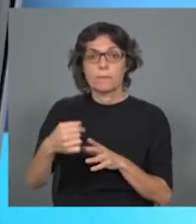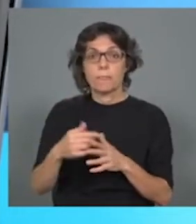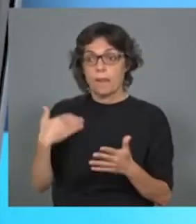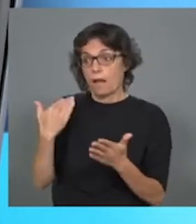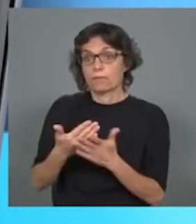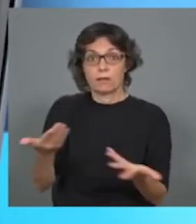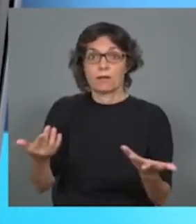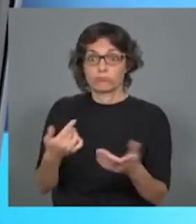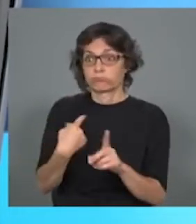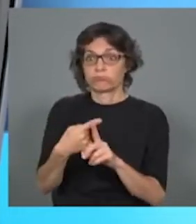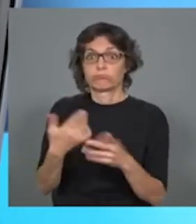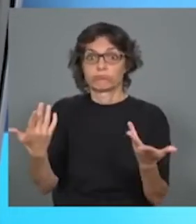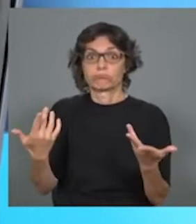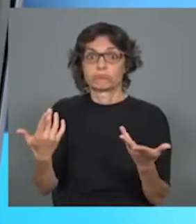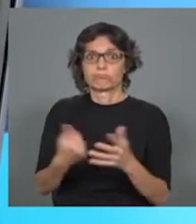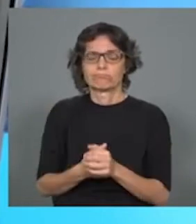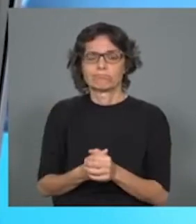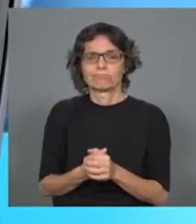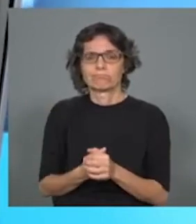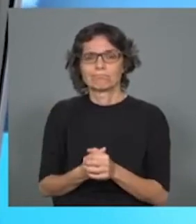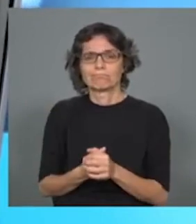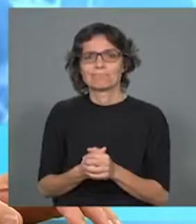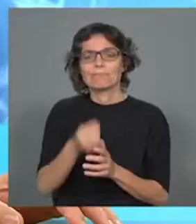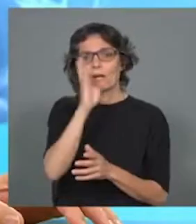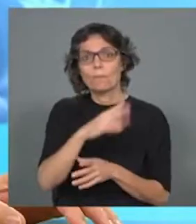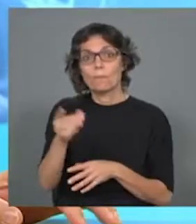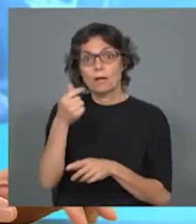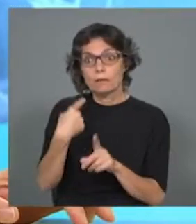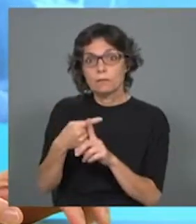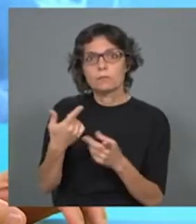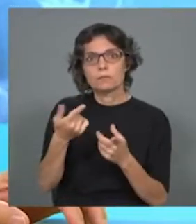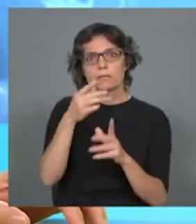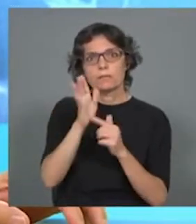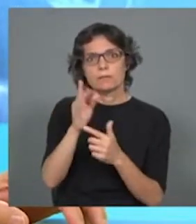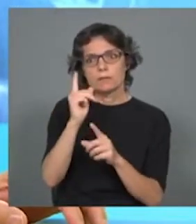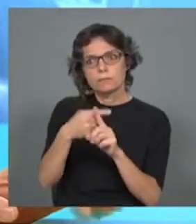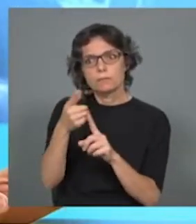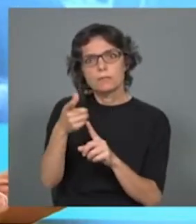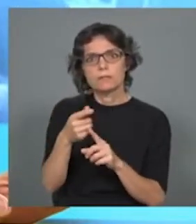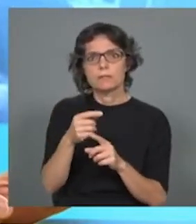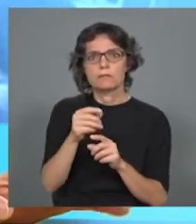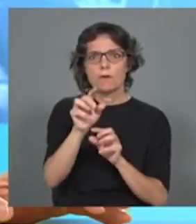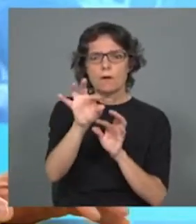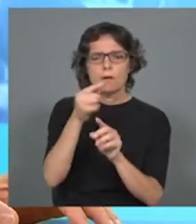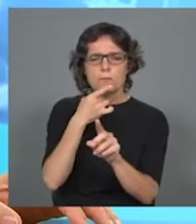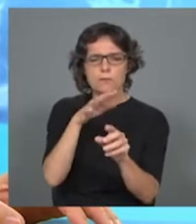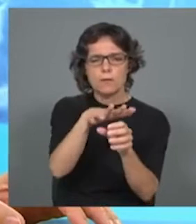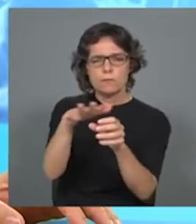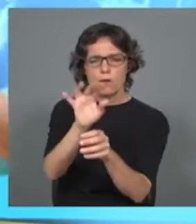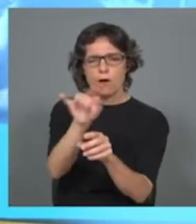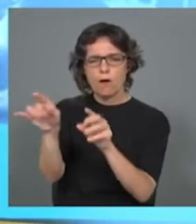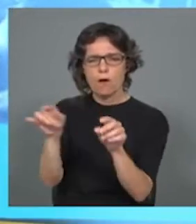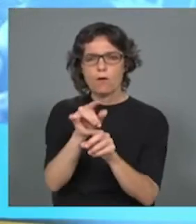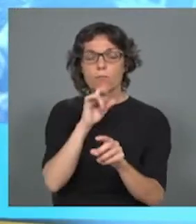tem produzido esses frutos. Partilhando também boas práticas, bons exemplos. Exatamente. E identificando situações que podem